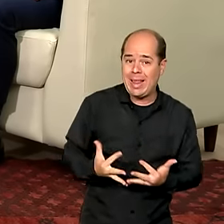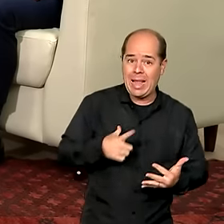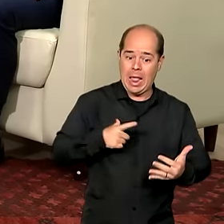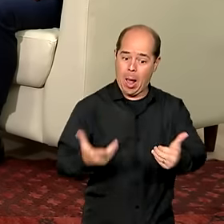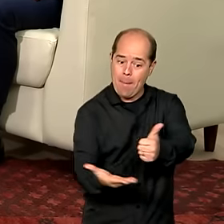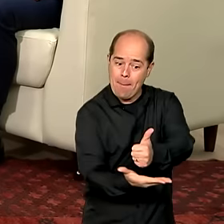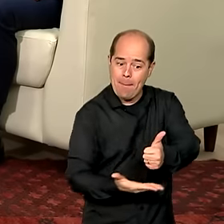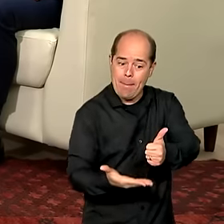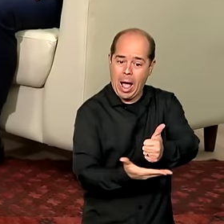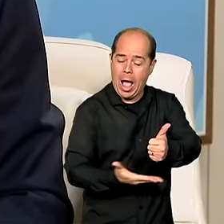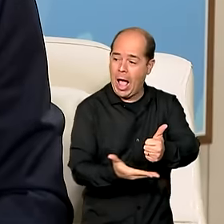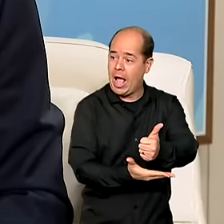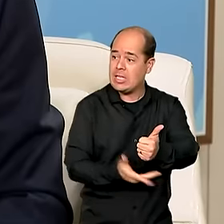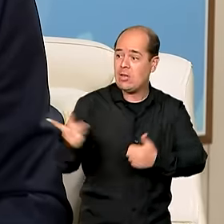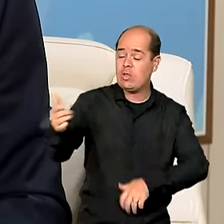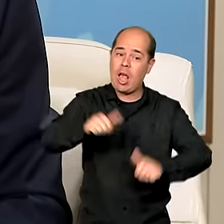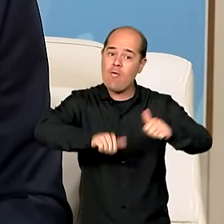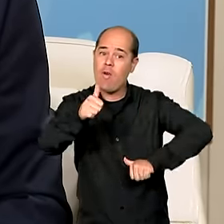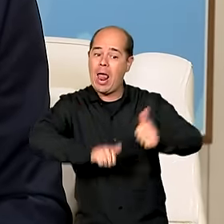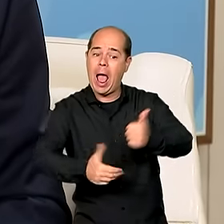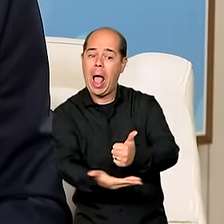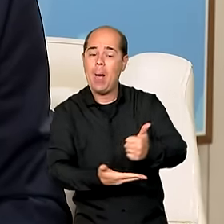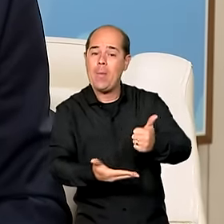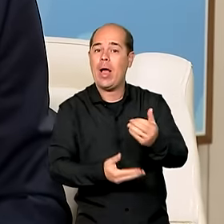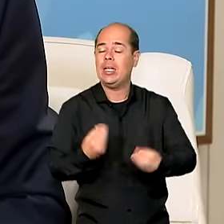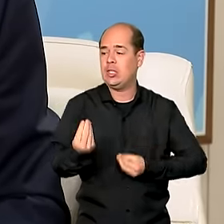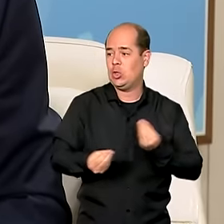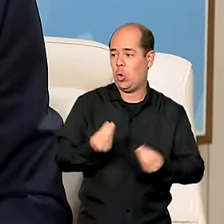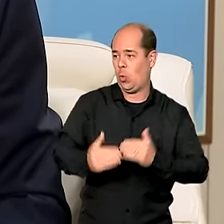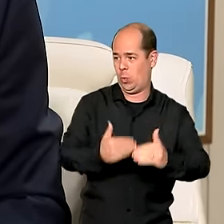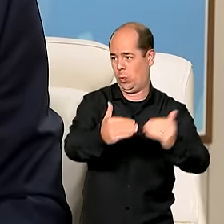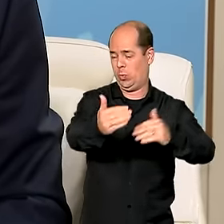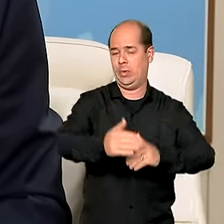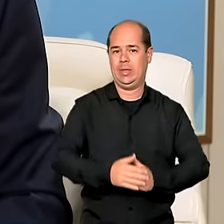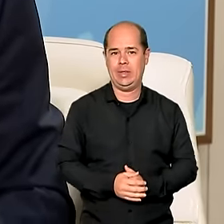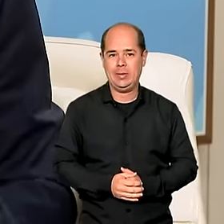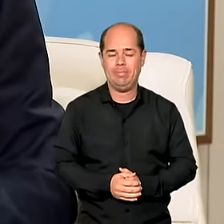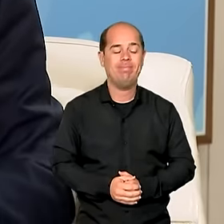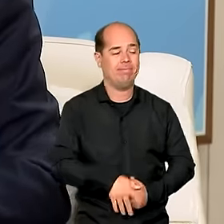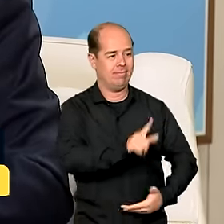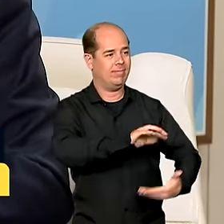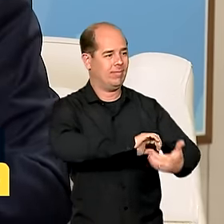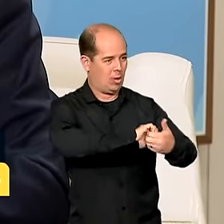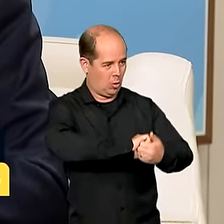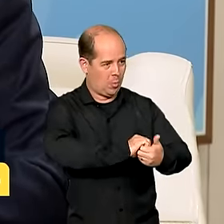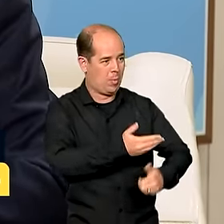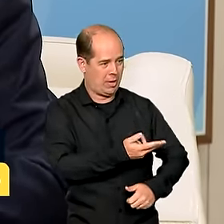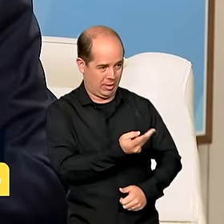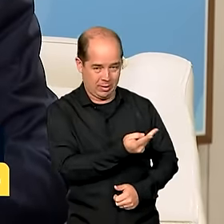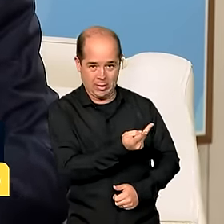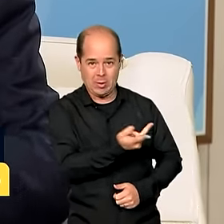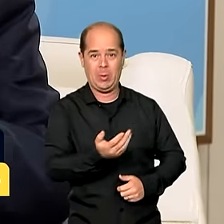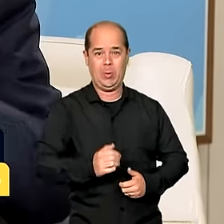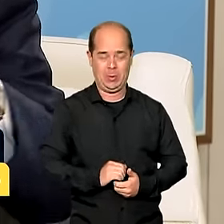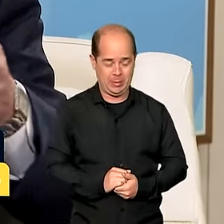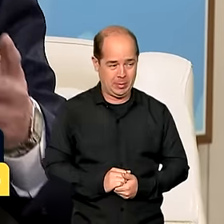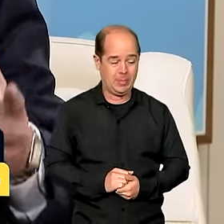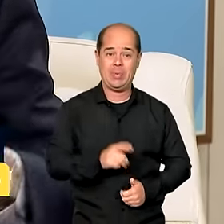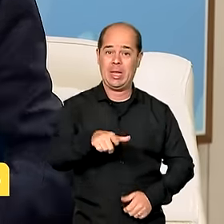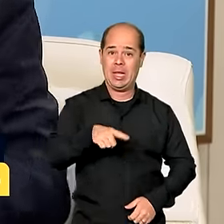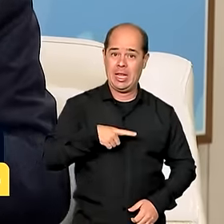senhor faz desse processo ol Quero cumprimentá-la Mariana Luciano dizer que a